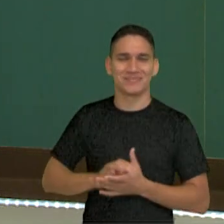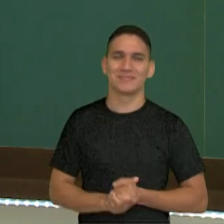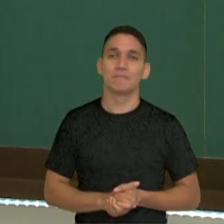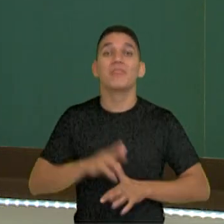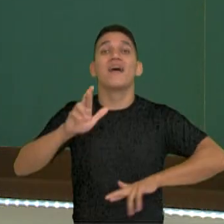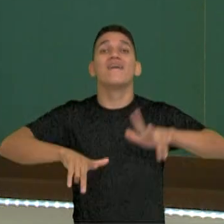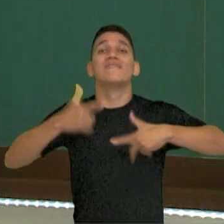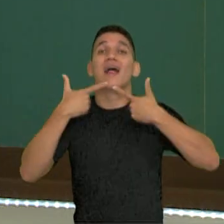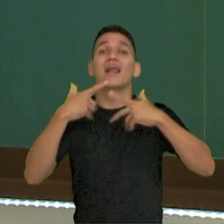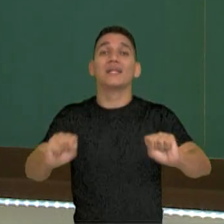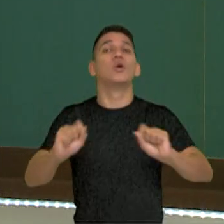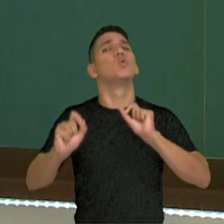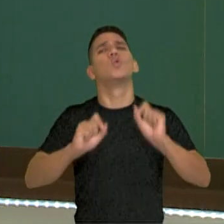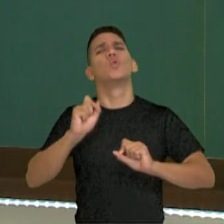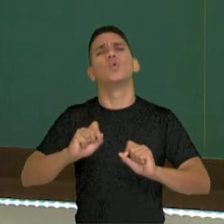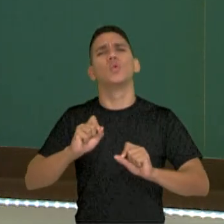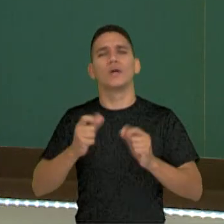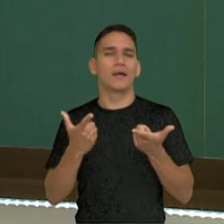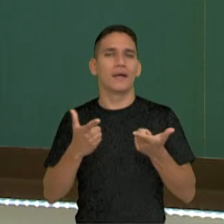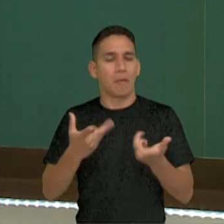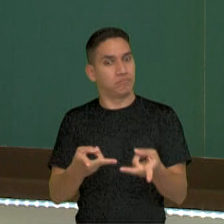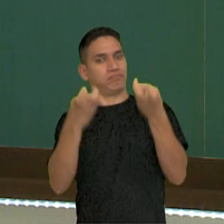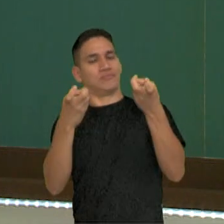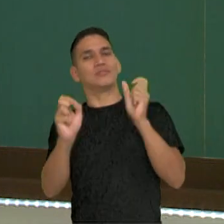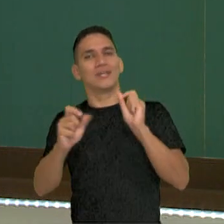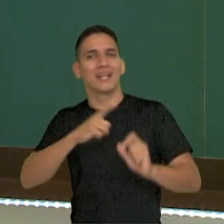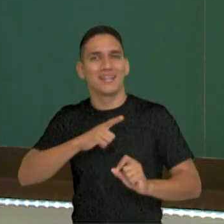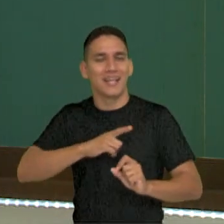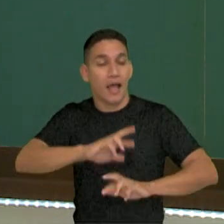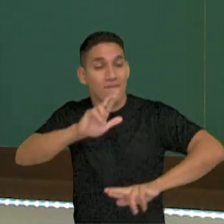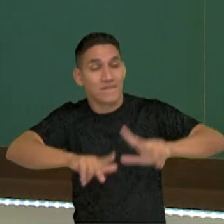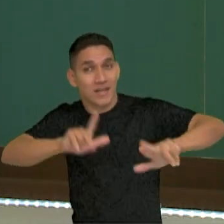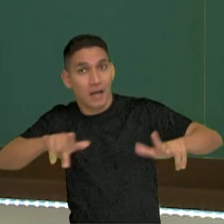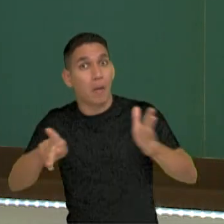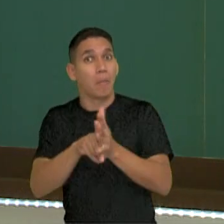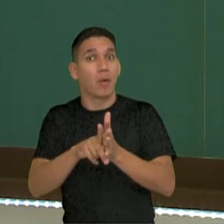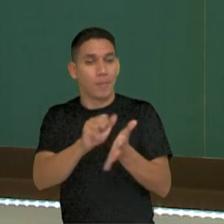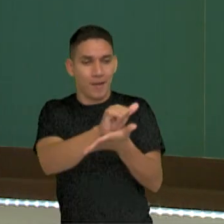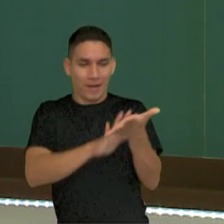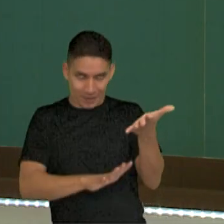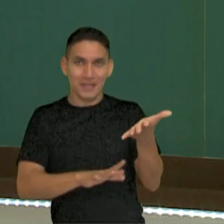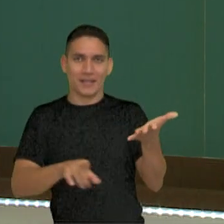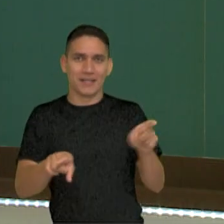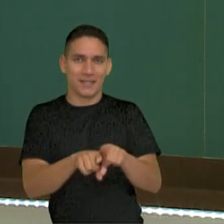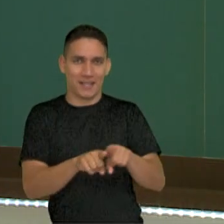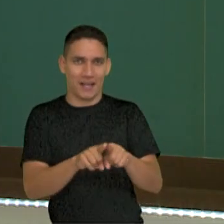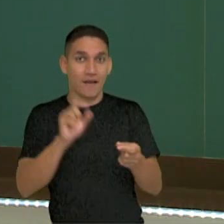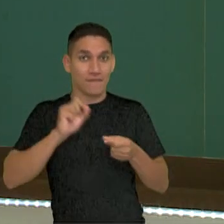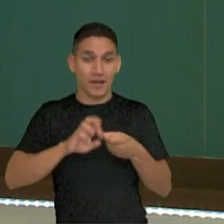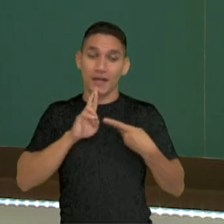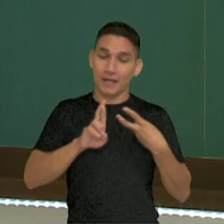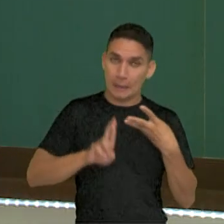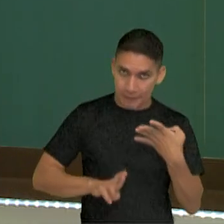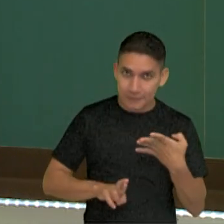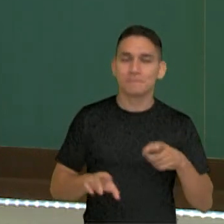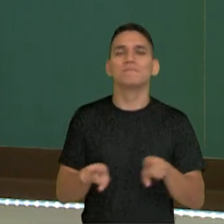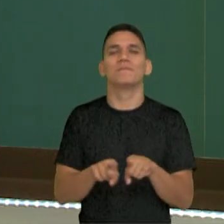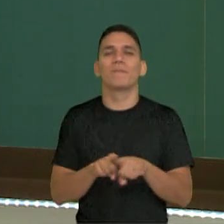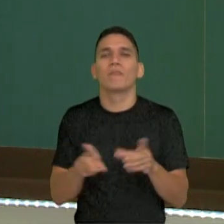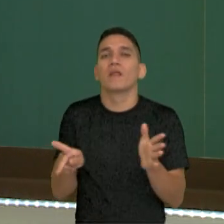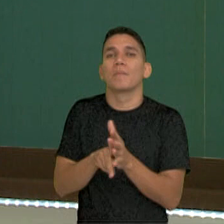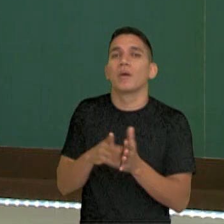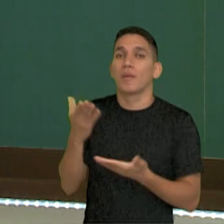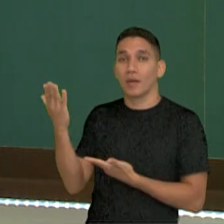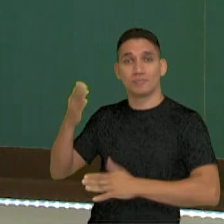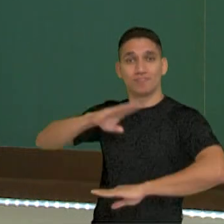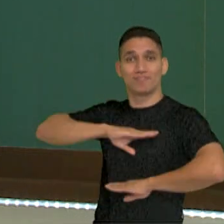linguística. Então deu para perceber ali essa variação tanto na atividade que a gente acabou de responder, né, quanto no